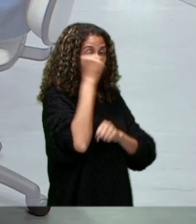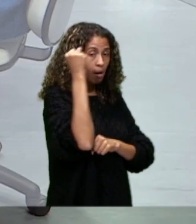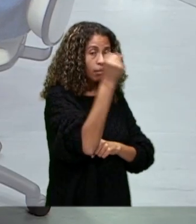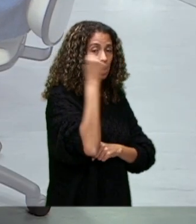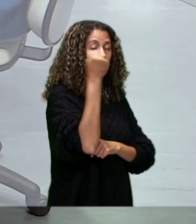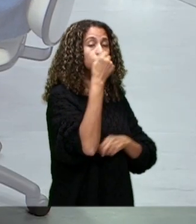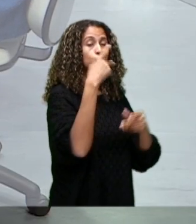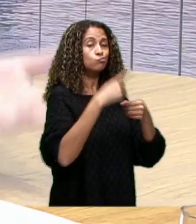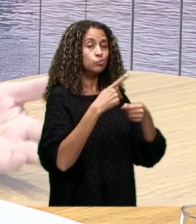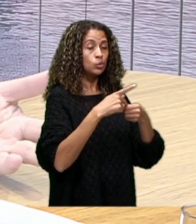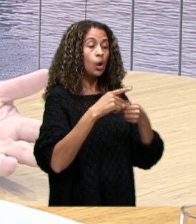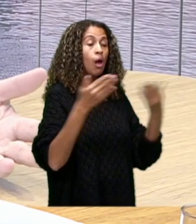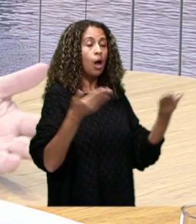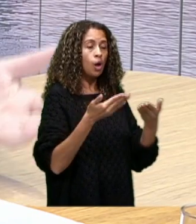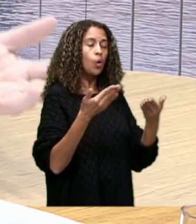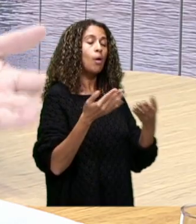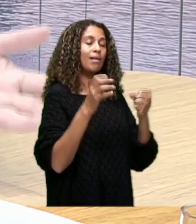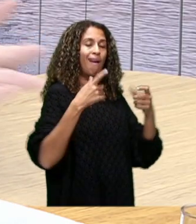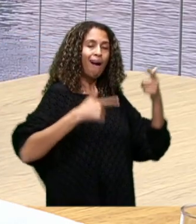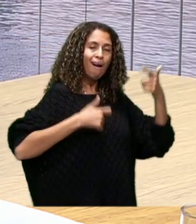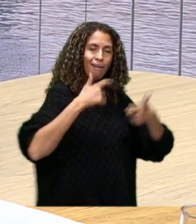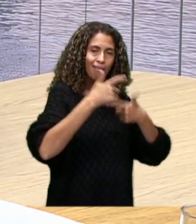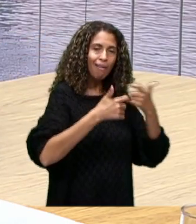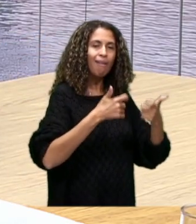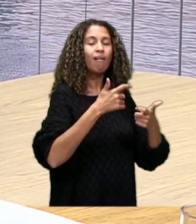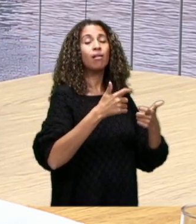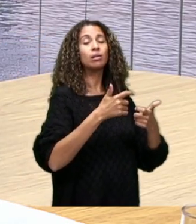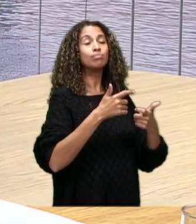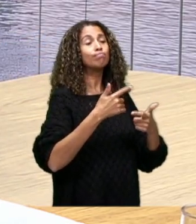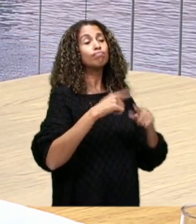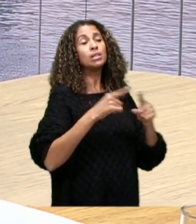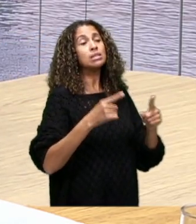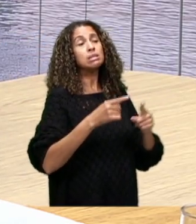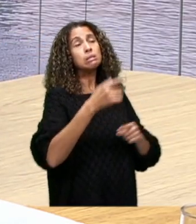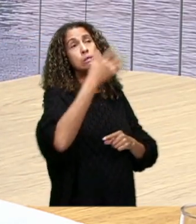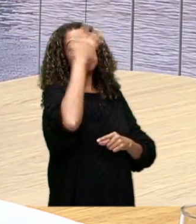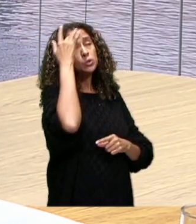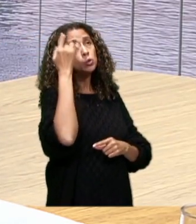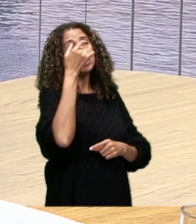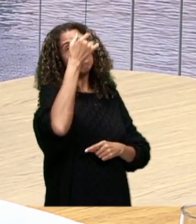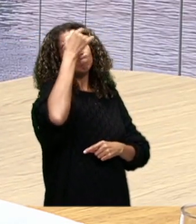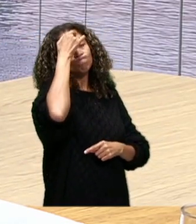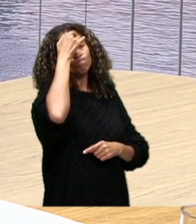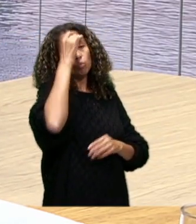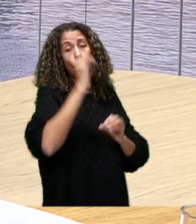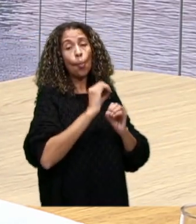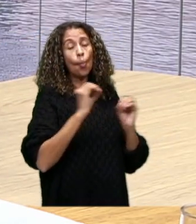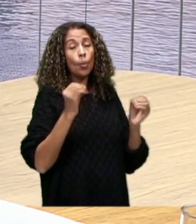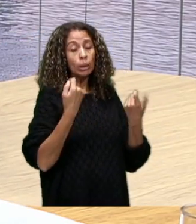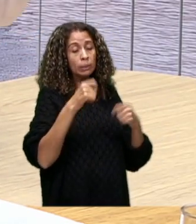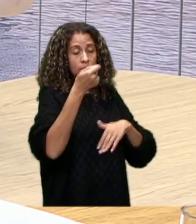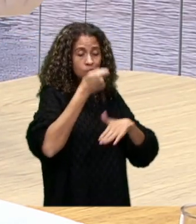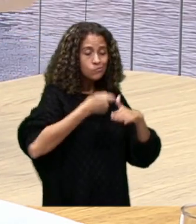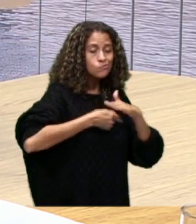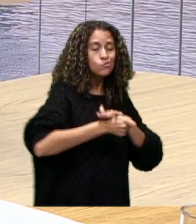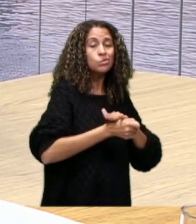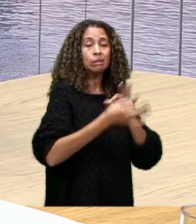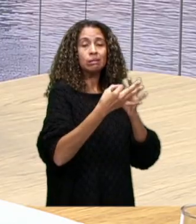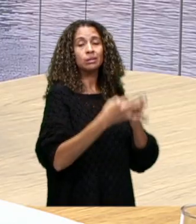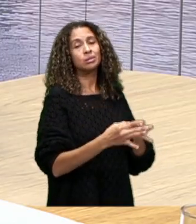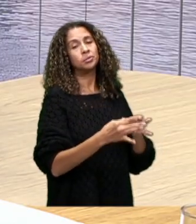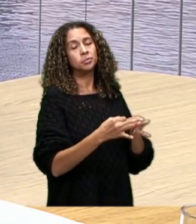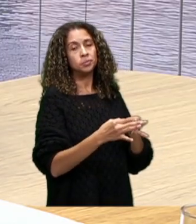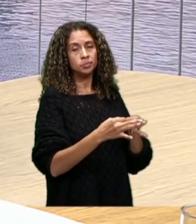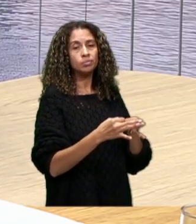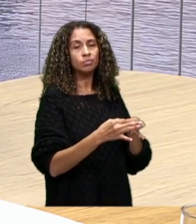essa guerra com mais uma crise do petróleo e mesmo assim as pessoas não se dão conta de que tem que investir realmente